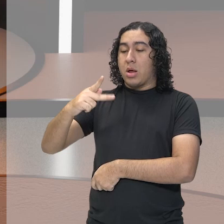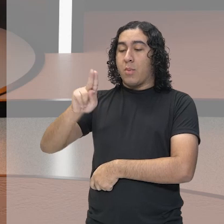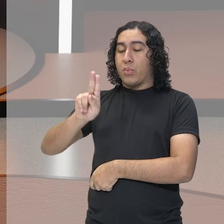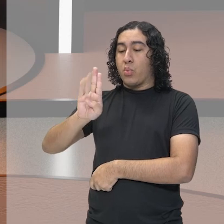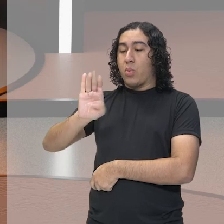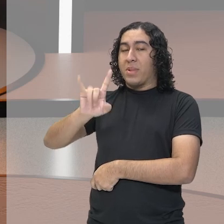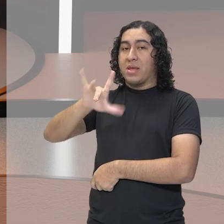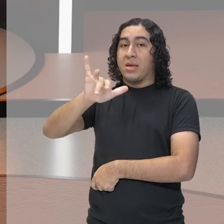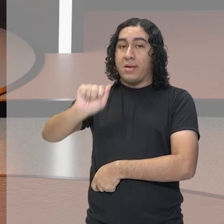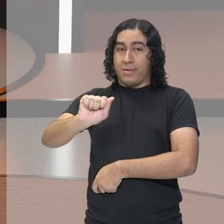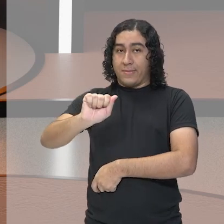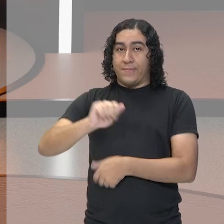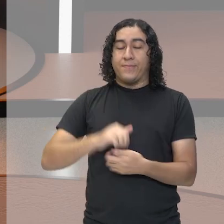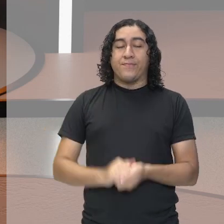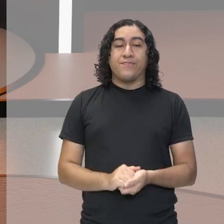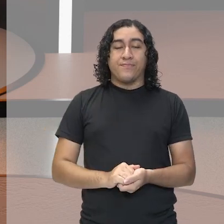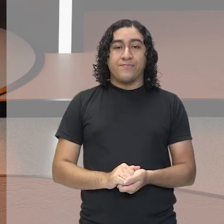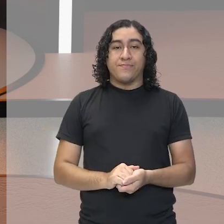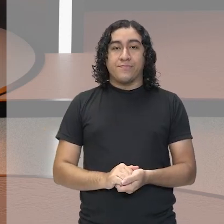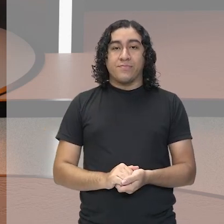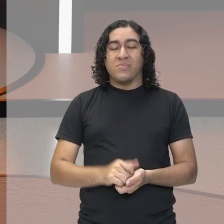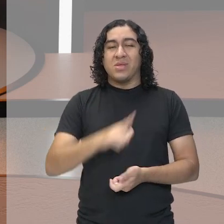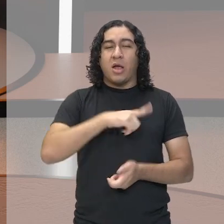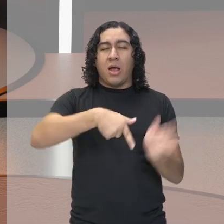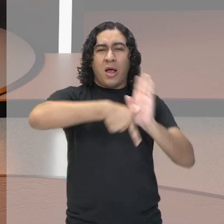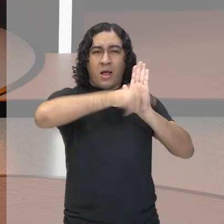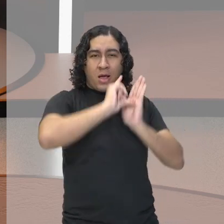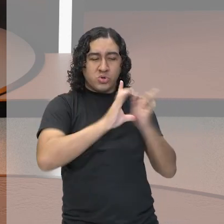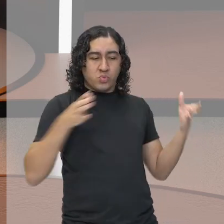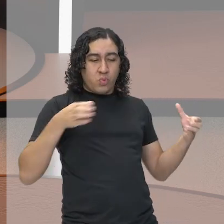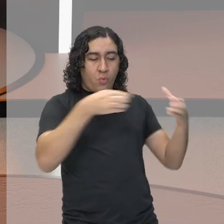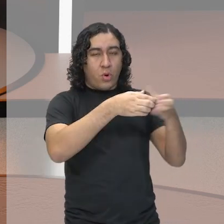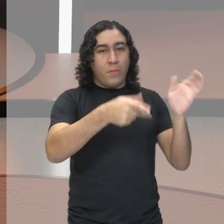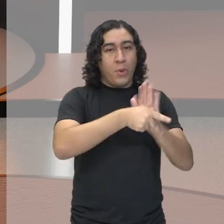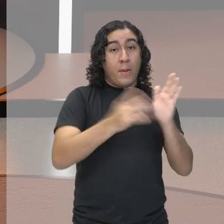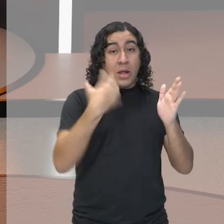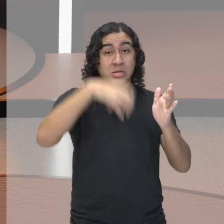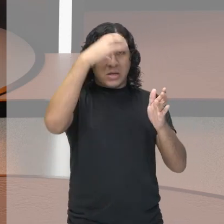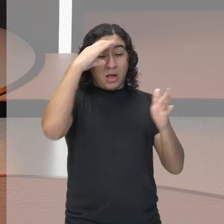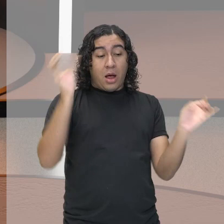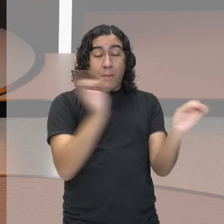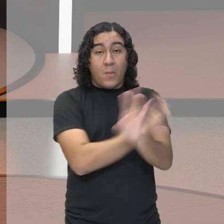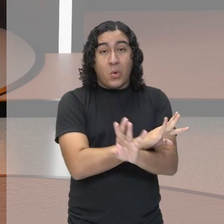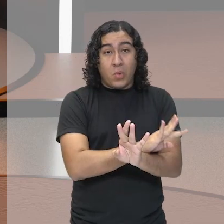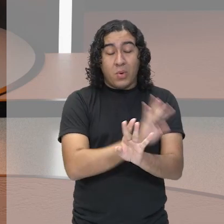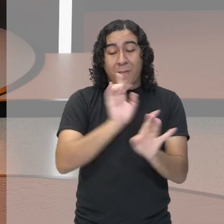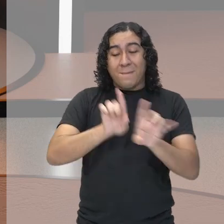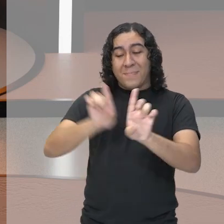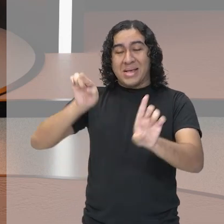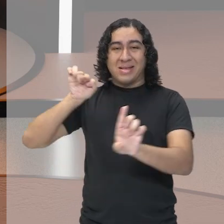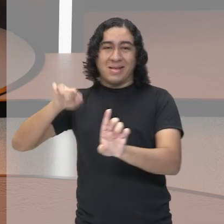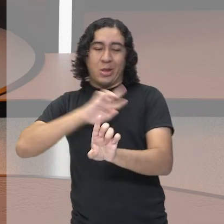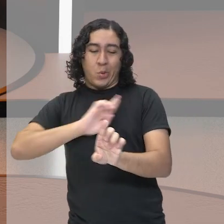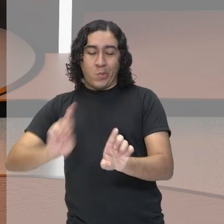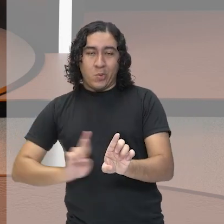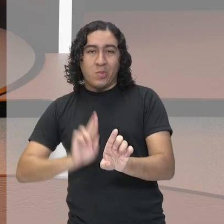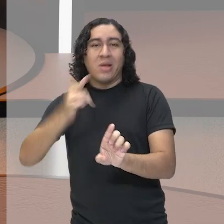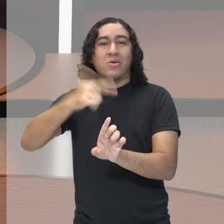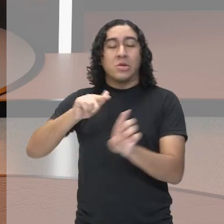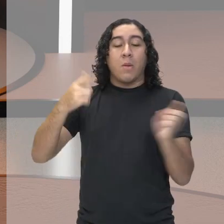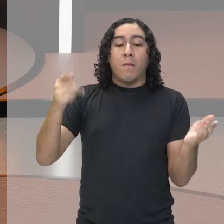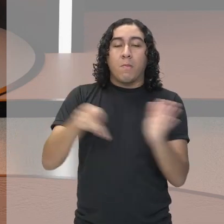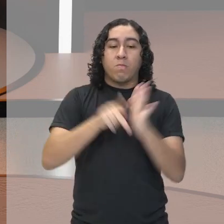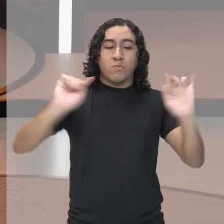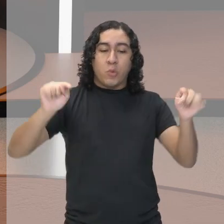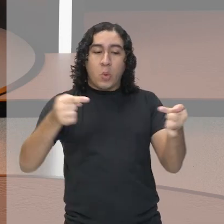mesmo pondo fim à centralização do regime monárquico, não correspondeu às grandes demandas políticas